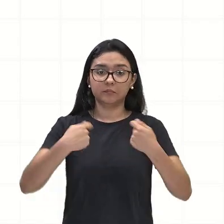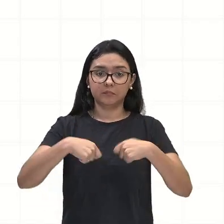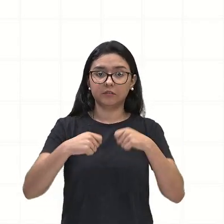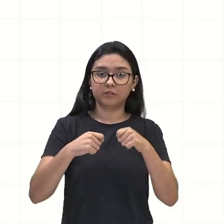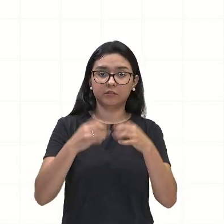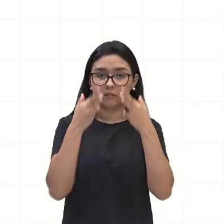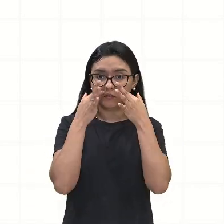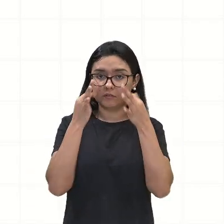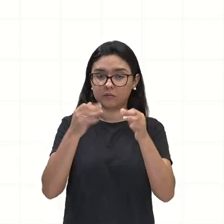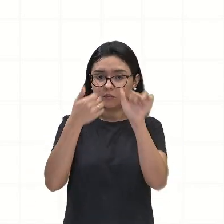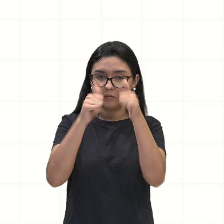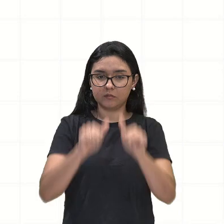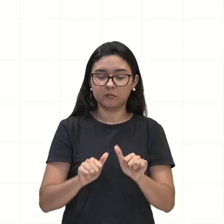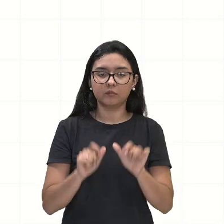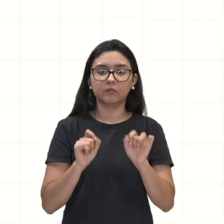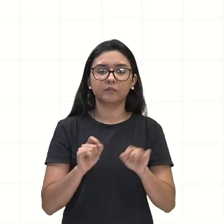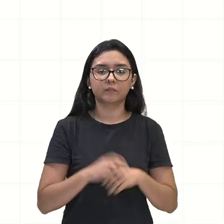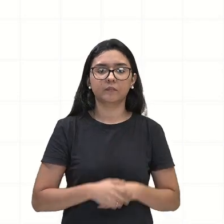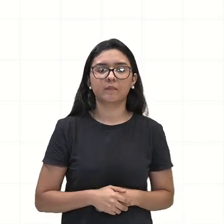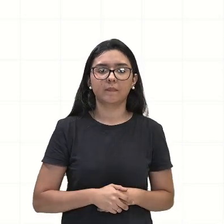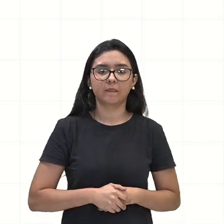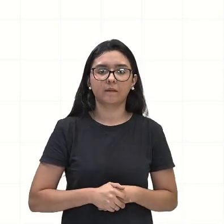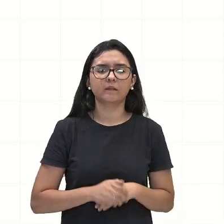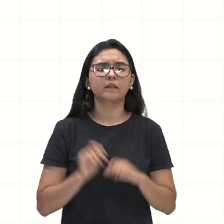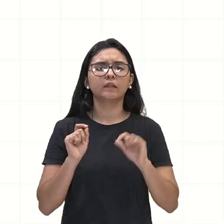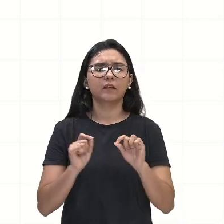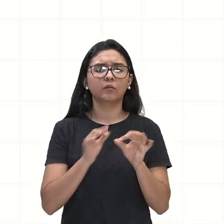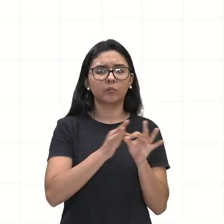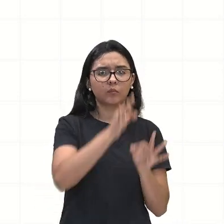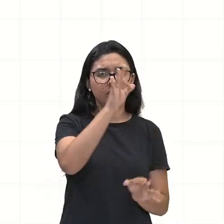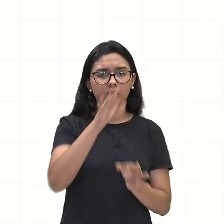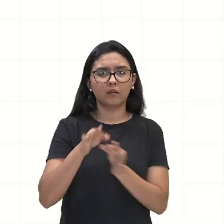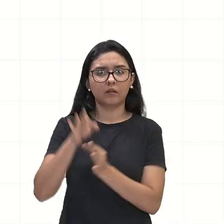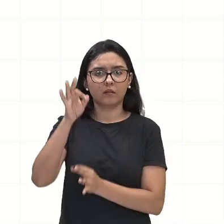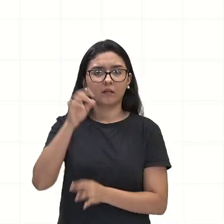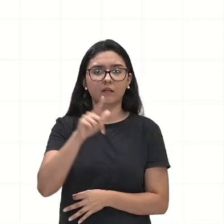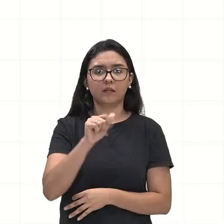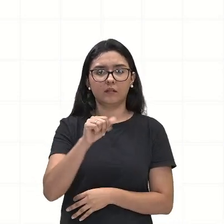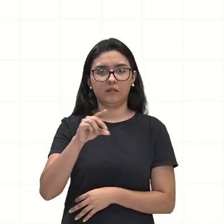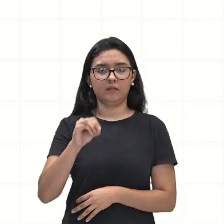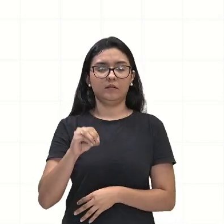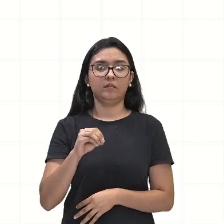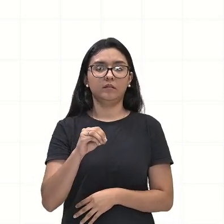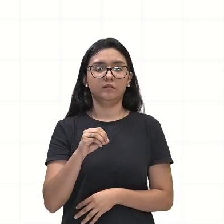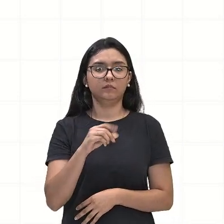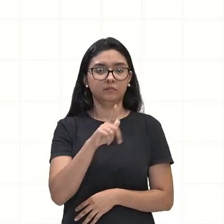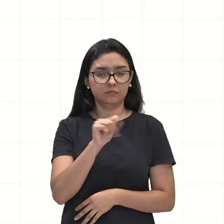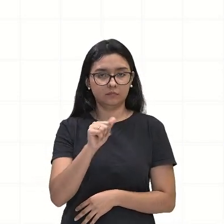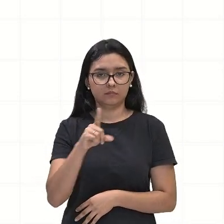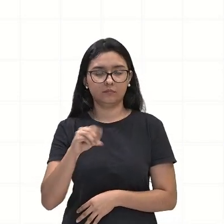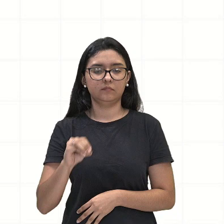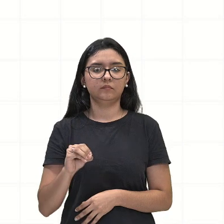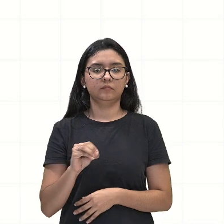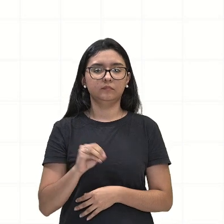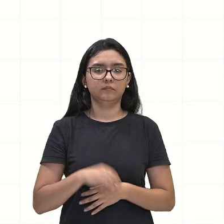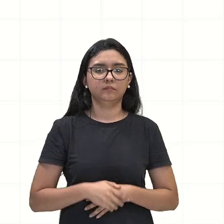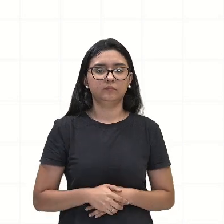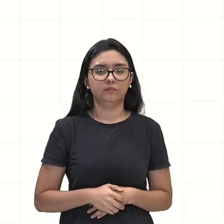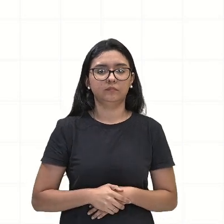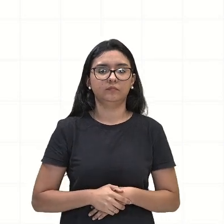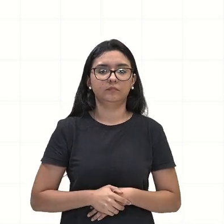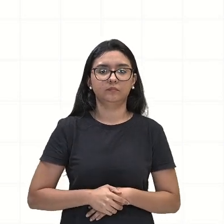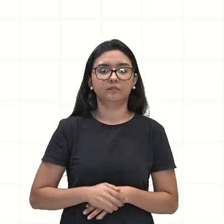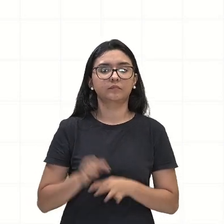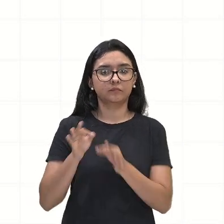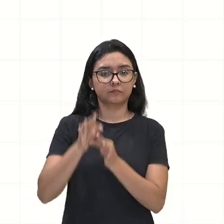seguinte, que quem são os lados correspondentes, tá bom? Quem são os lados correspondentes? Então,